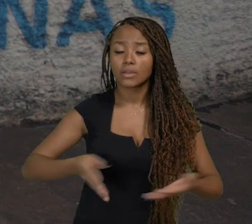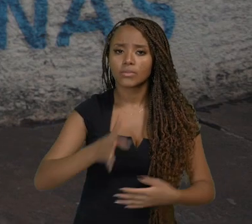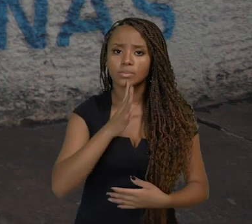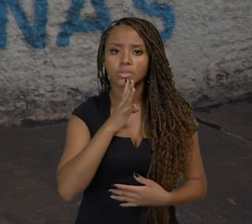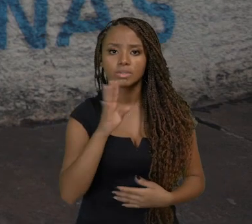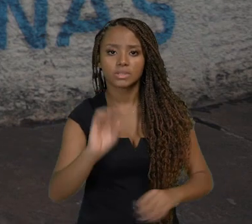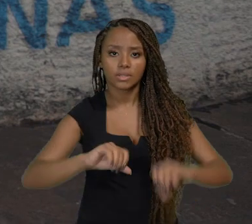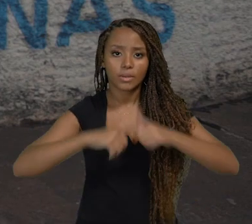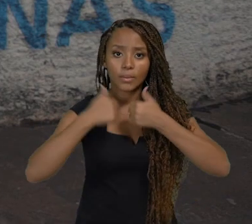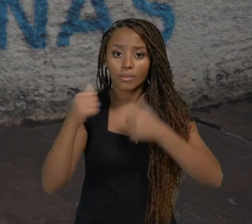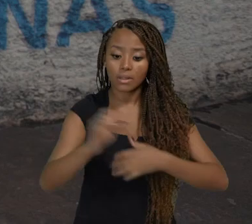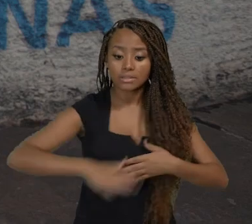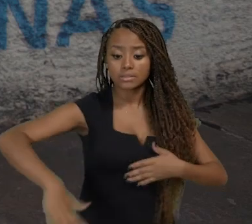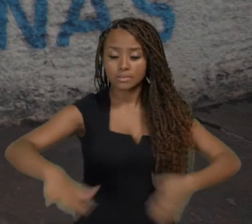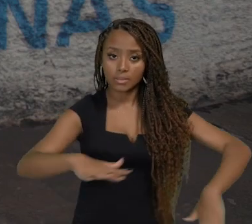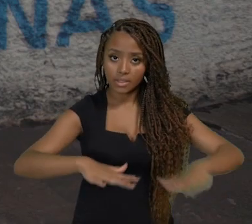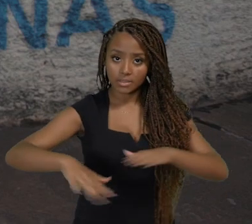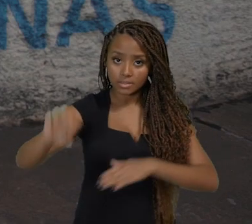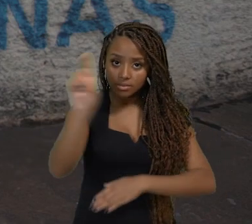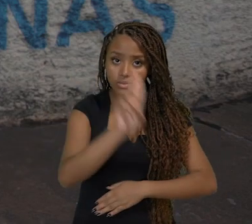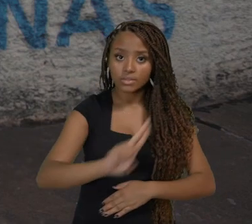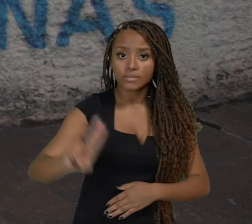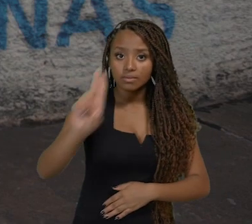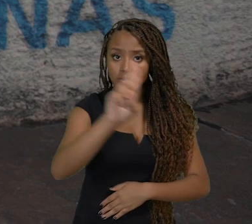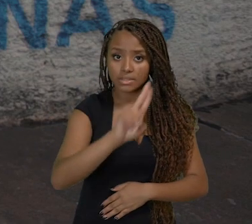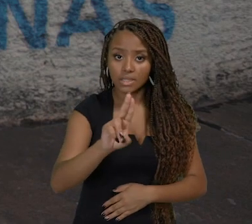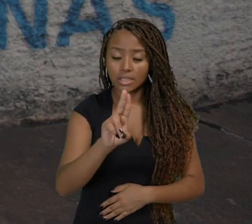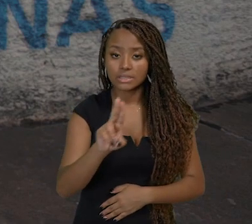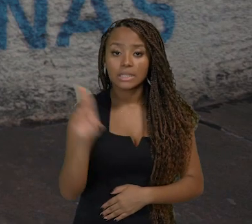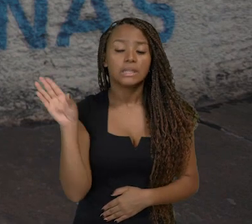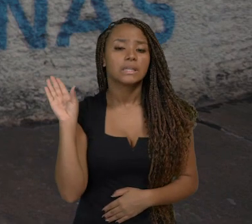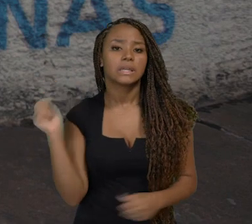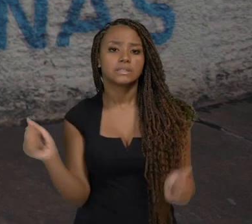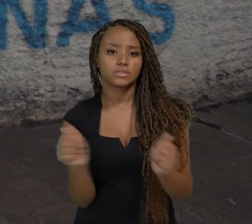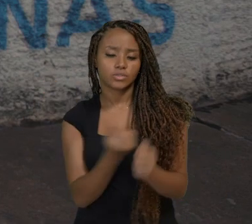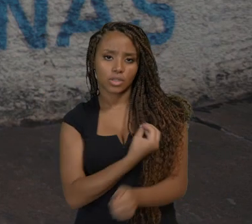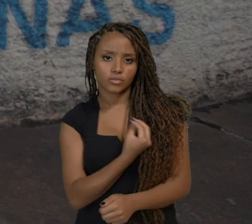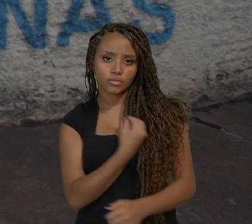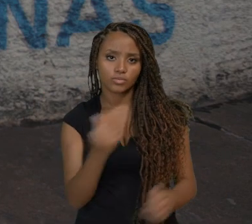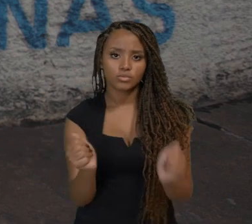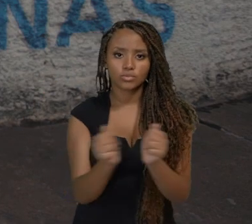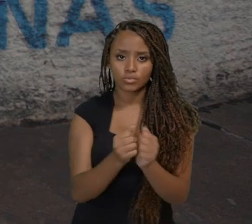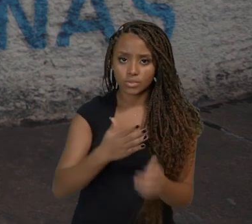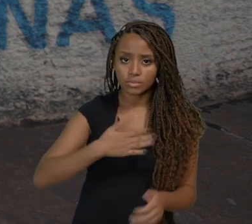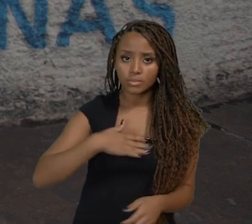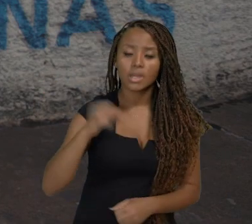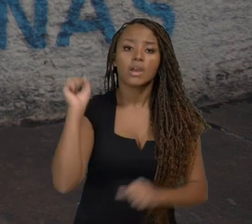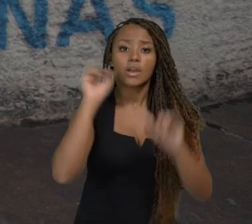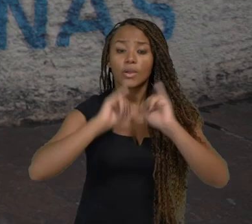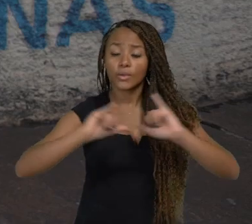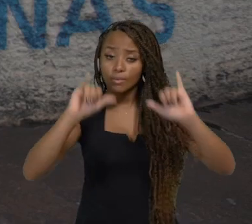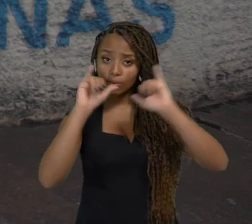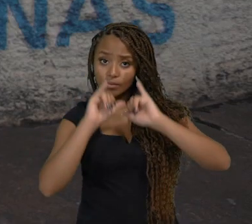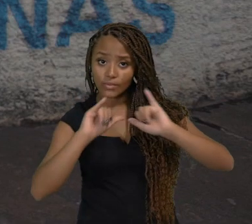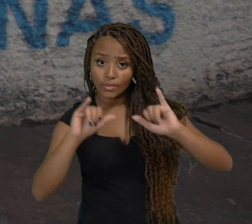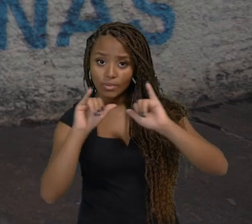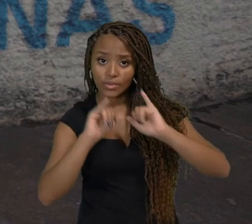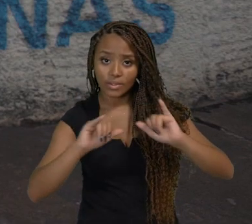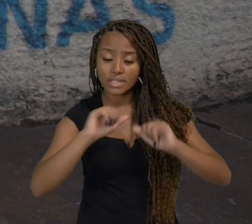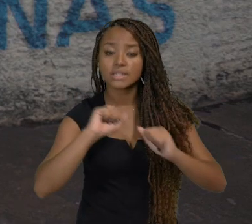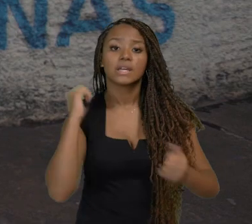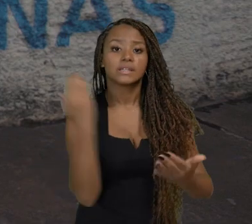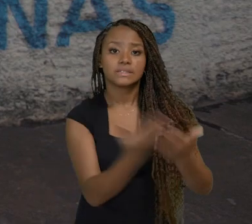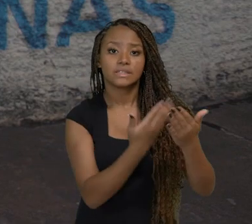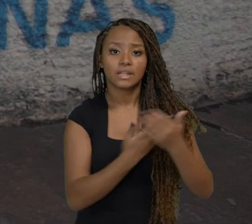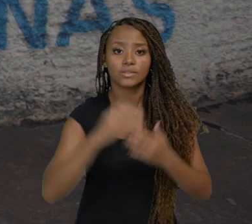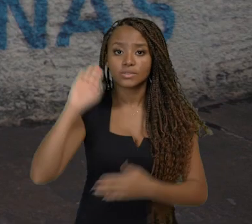nós vamos conhecer melhor esses espaços da universidade e quem está me acompanhando é um influencer e estudante de biotecnologia